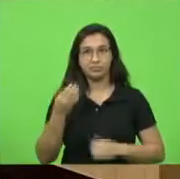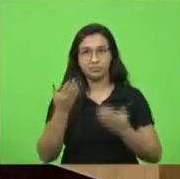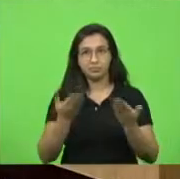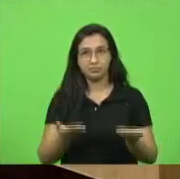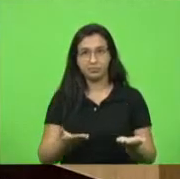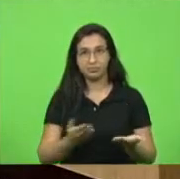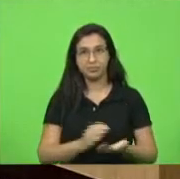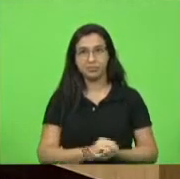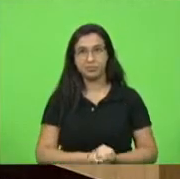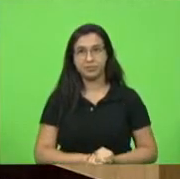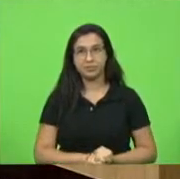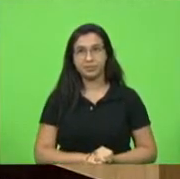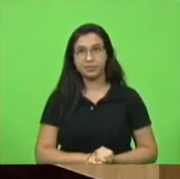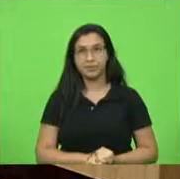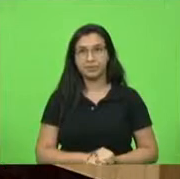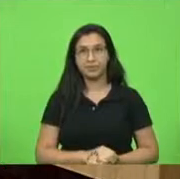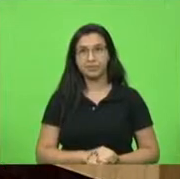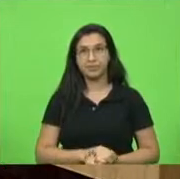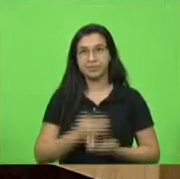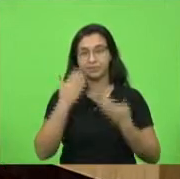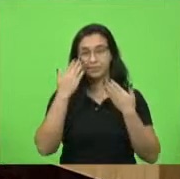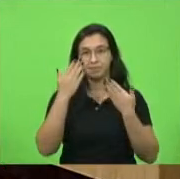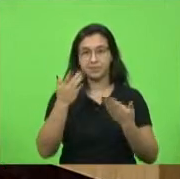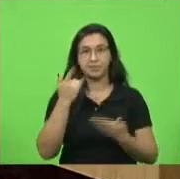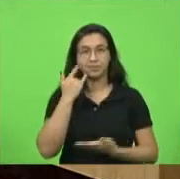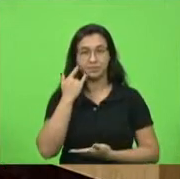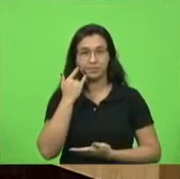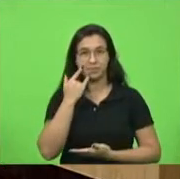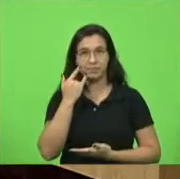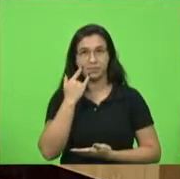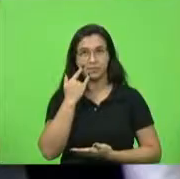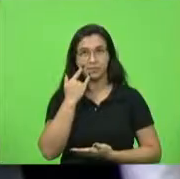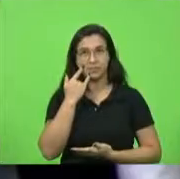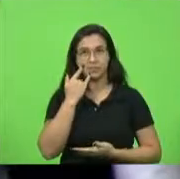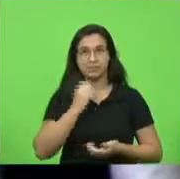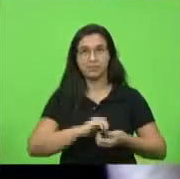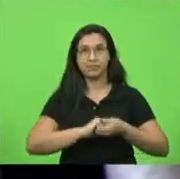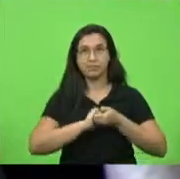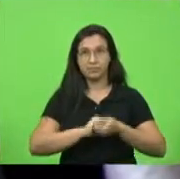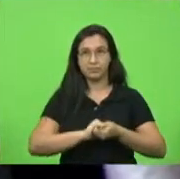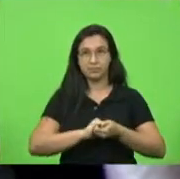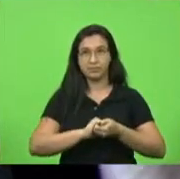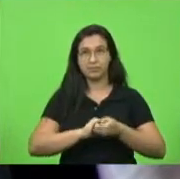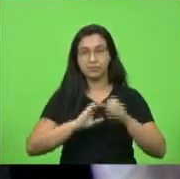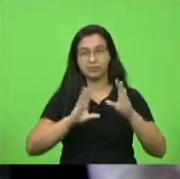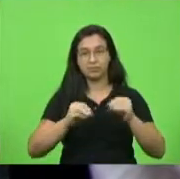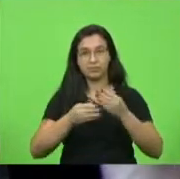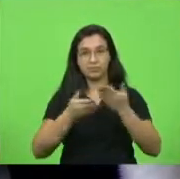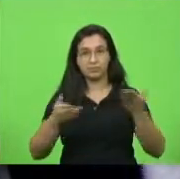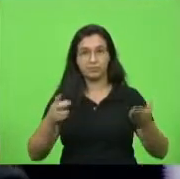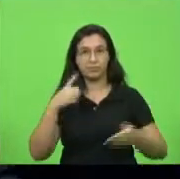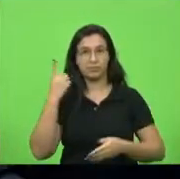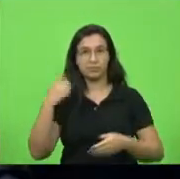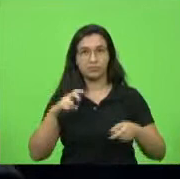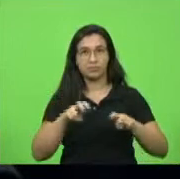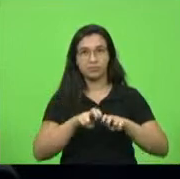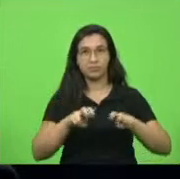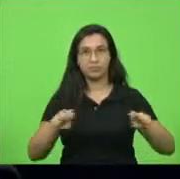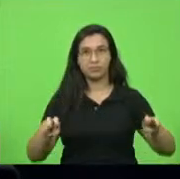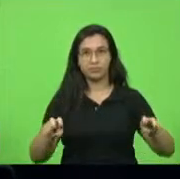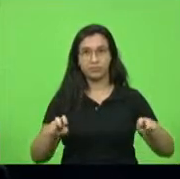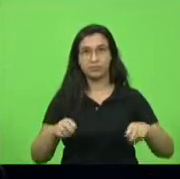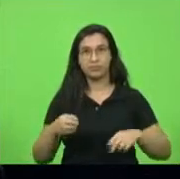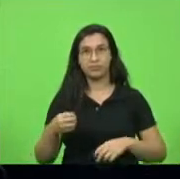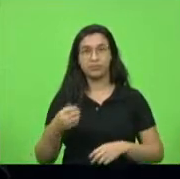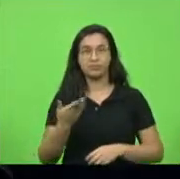Obrigado, presidente. Deputado Mauro de Nadal. Em vosso nome, cumprimento os demais deputados que compõem a mesa diretora, os